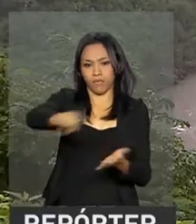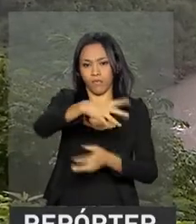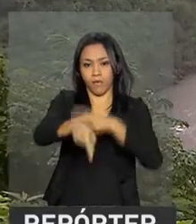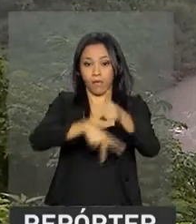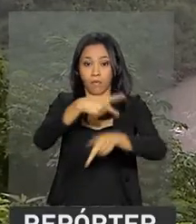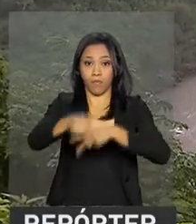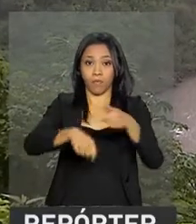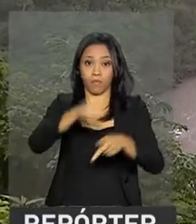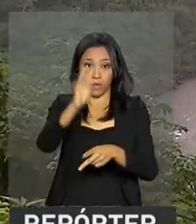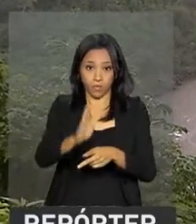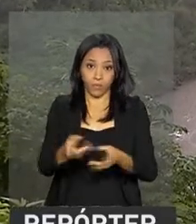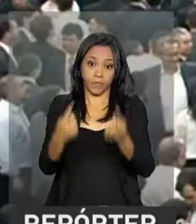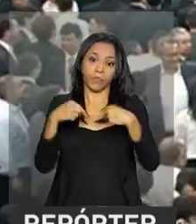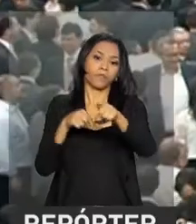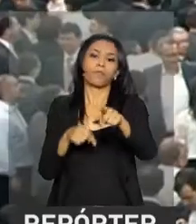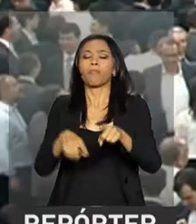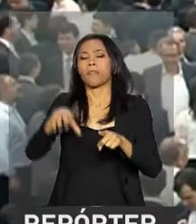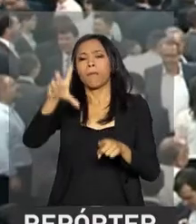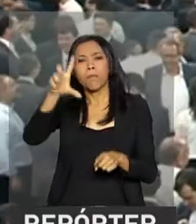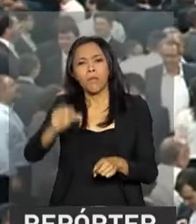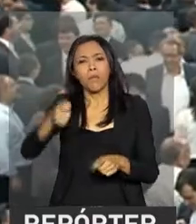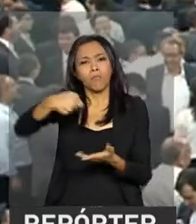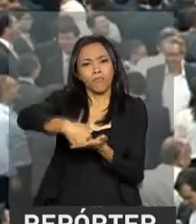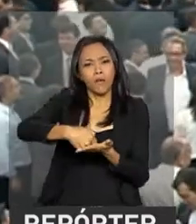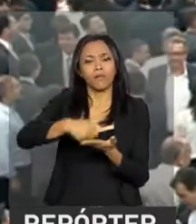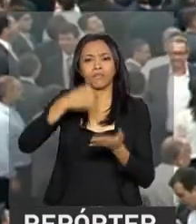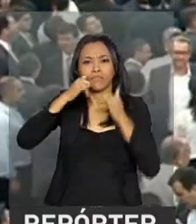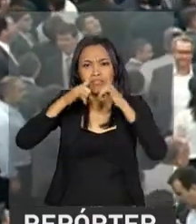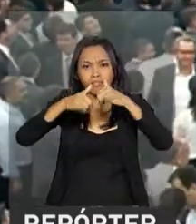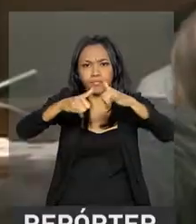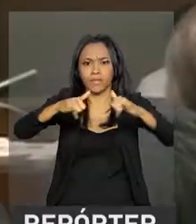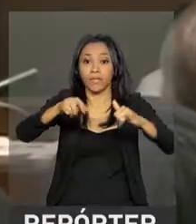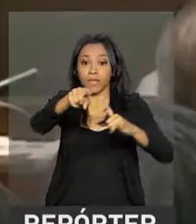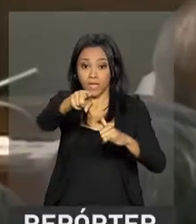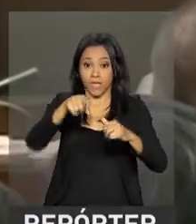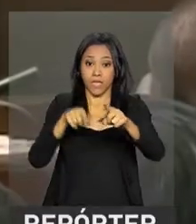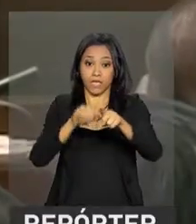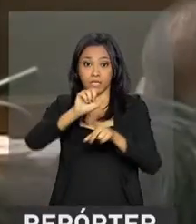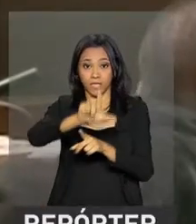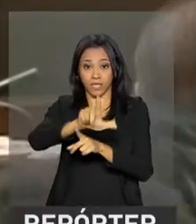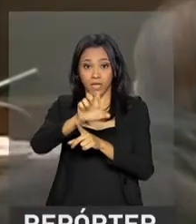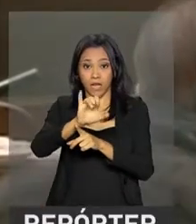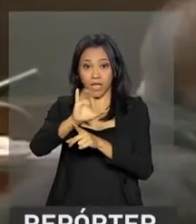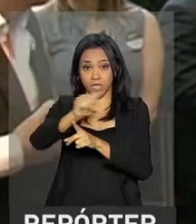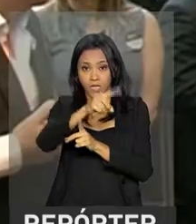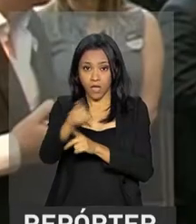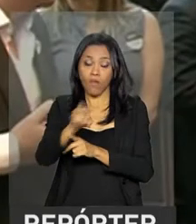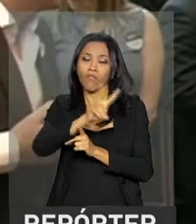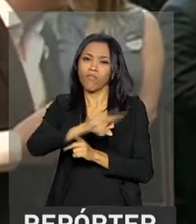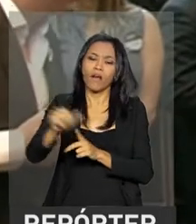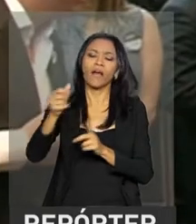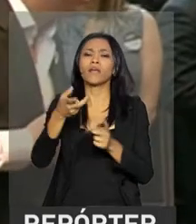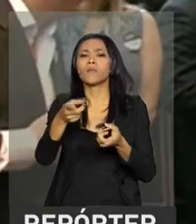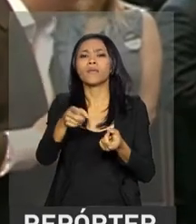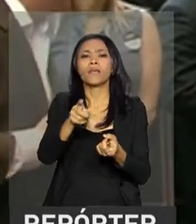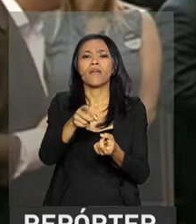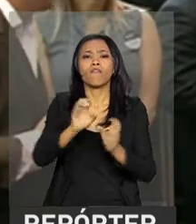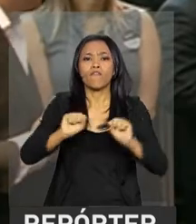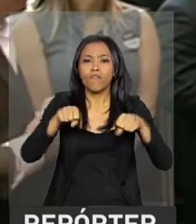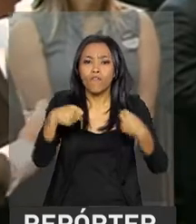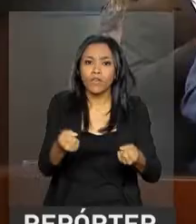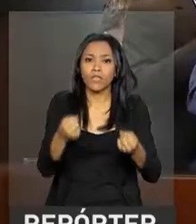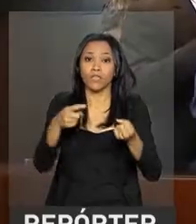Mais energia para o consumidor. O leilão na Bolsa de Valores de São Paulo vai aumentar a oferta de energia e fortalecer o sistema